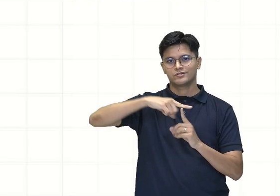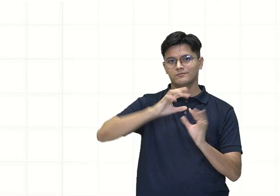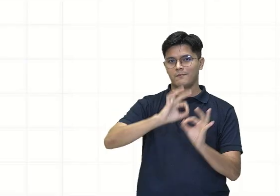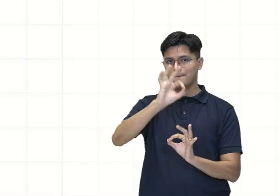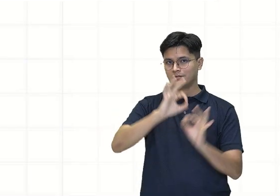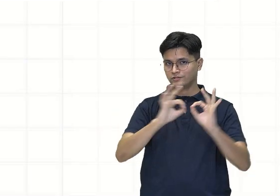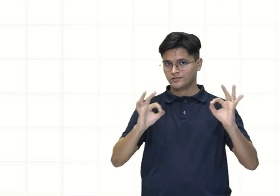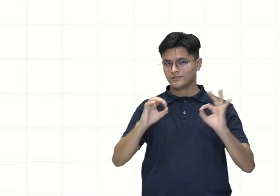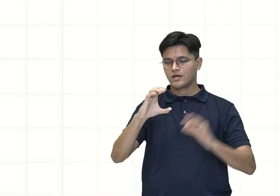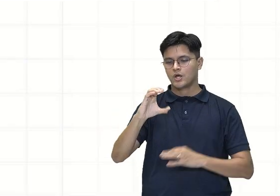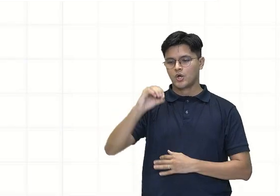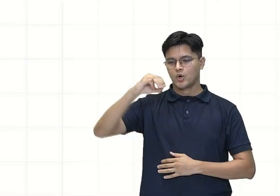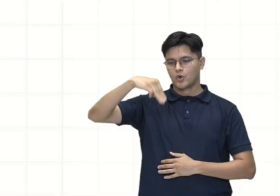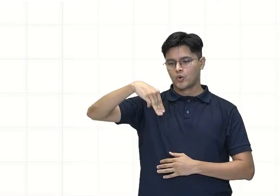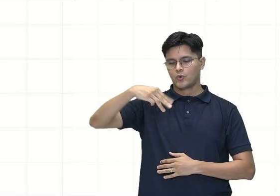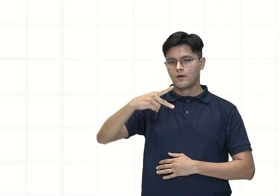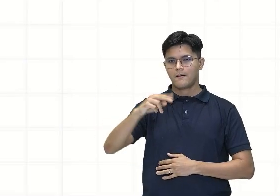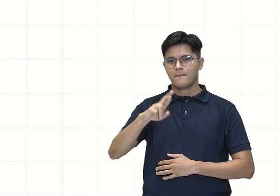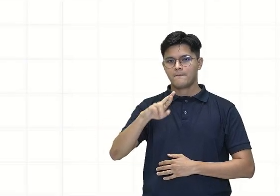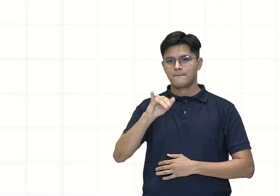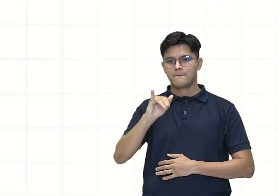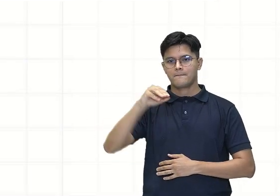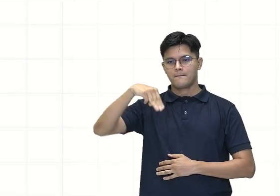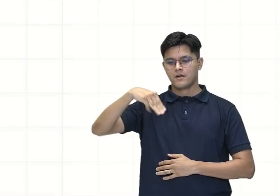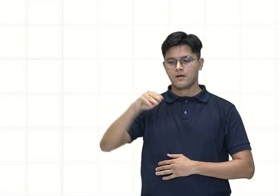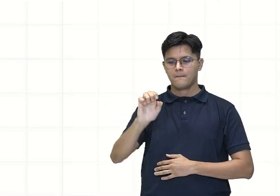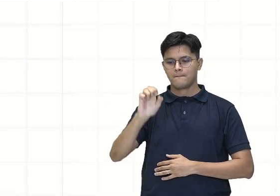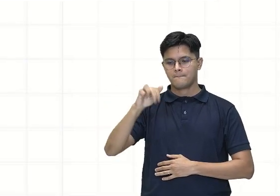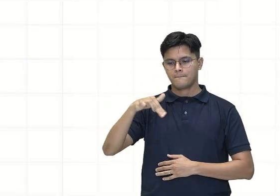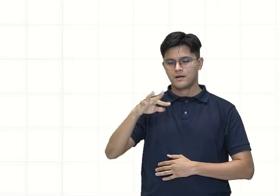comprimento. Aí, no caso, o metro.